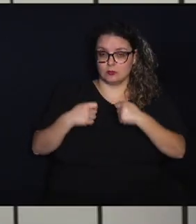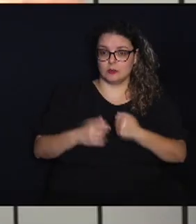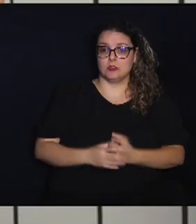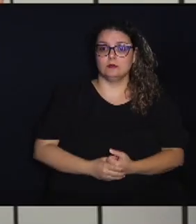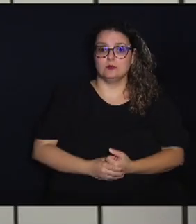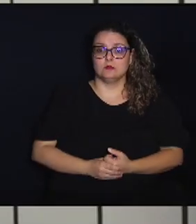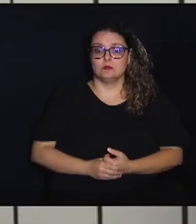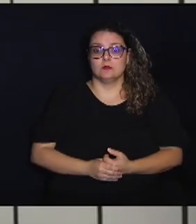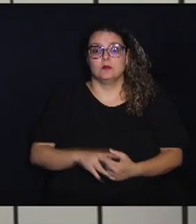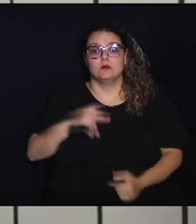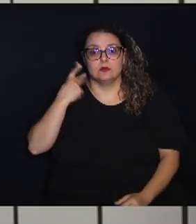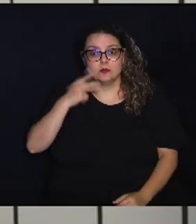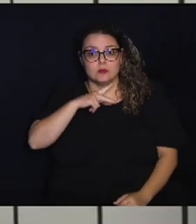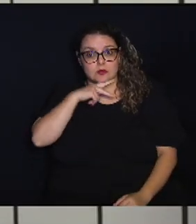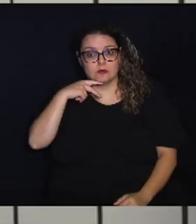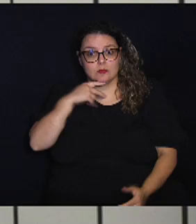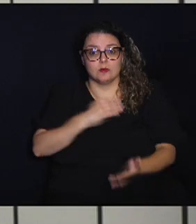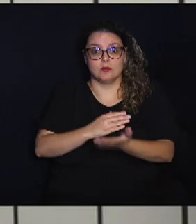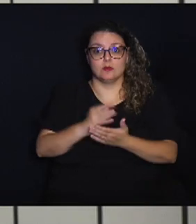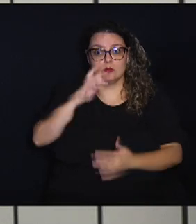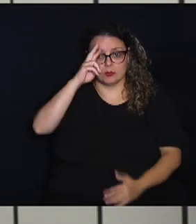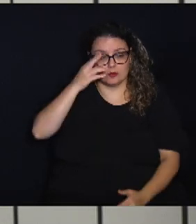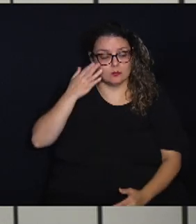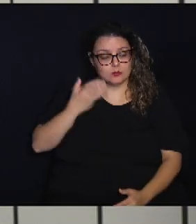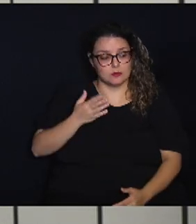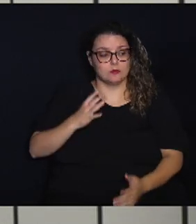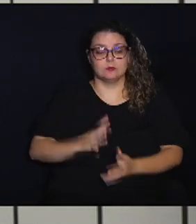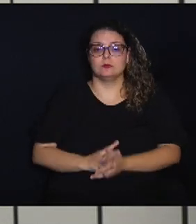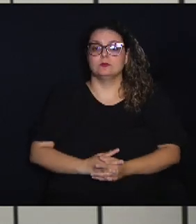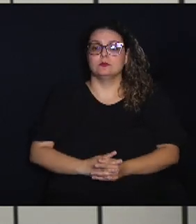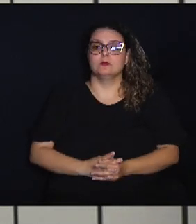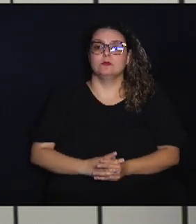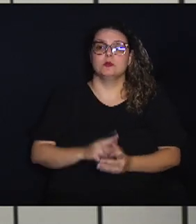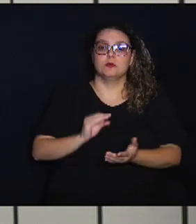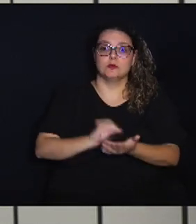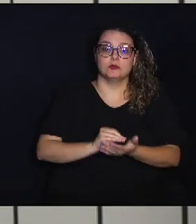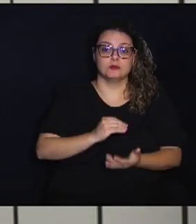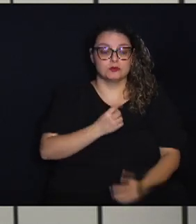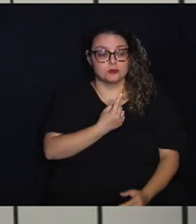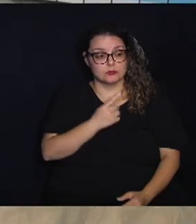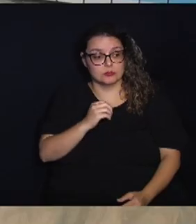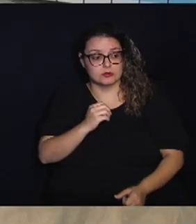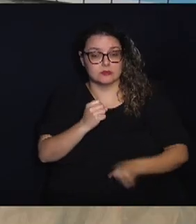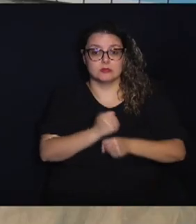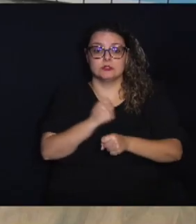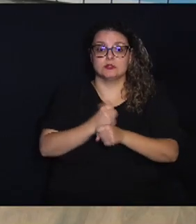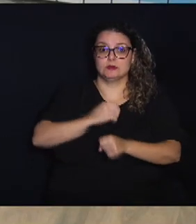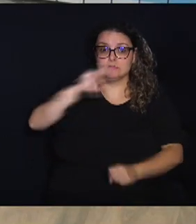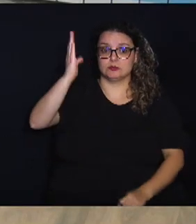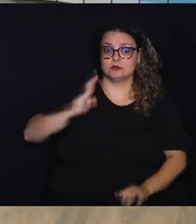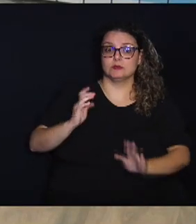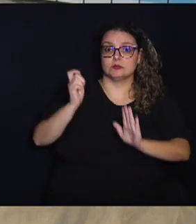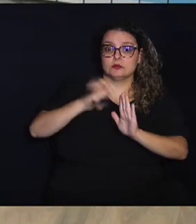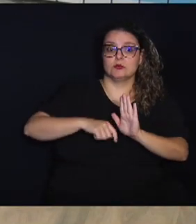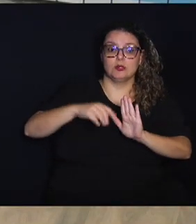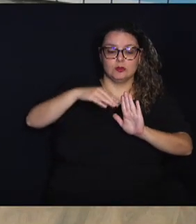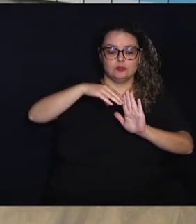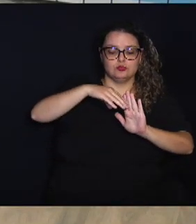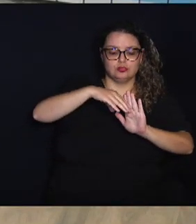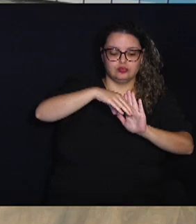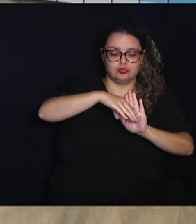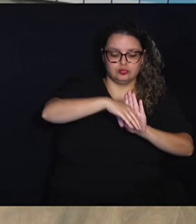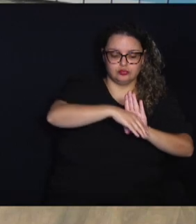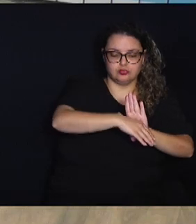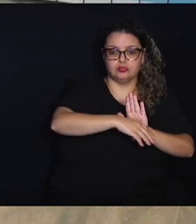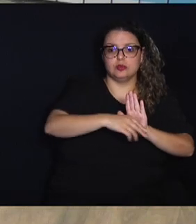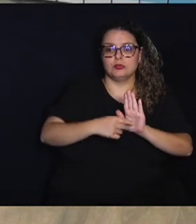necessário. Vereador Permínio Monteiro, começo com o senhor. Nos últimos 10 anos, o Brasil registrou uma queda de